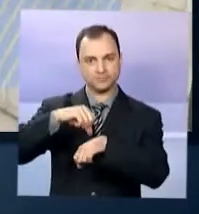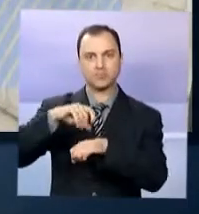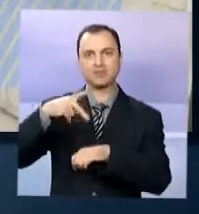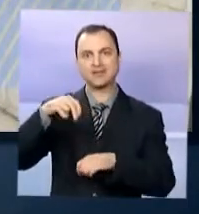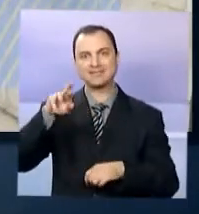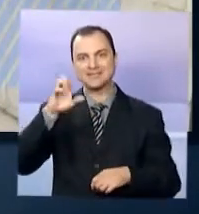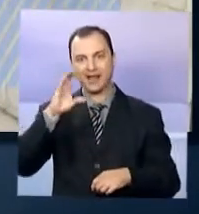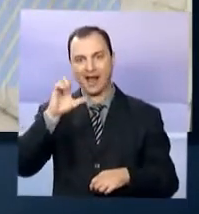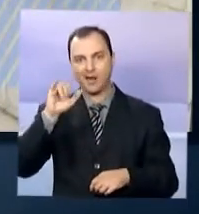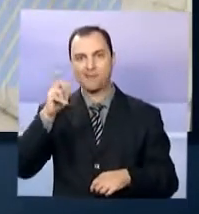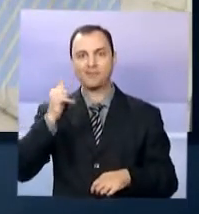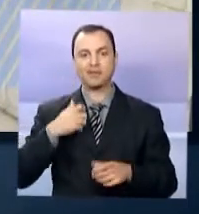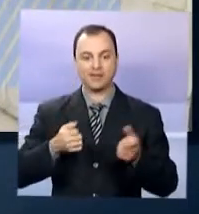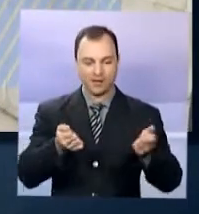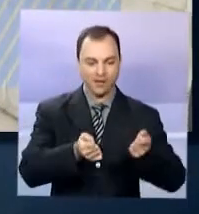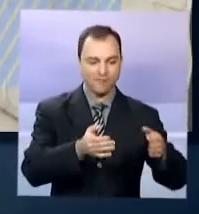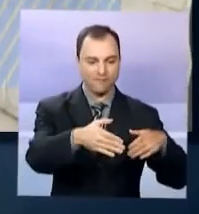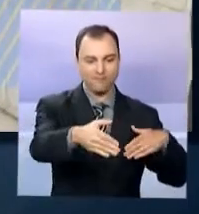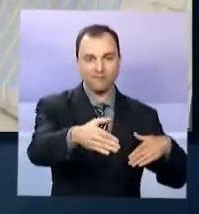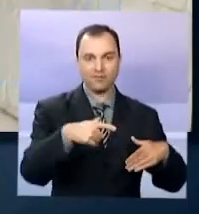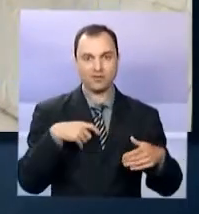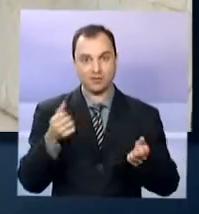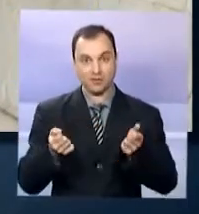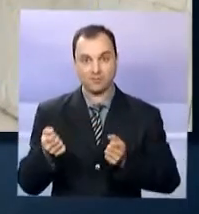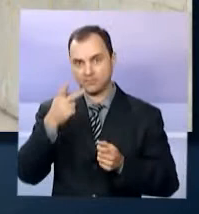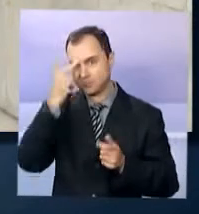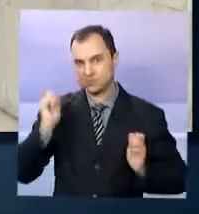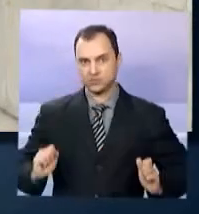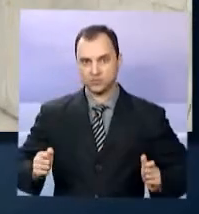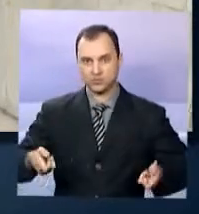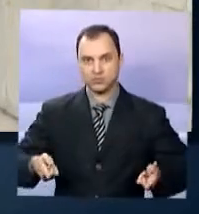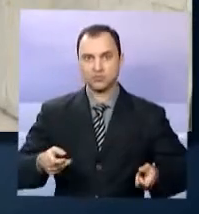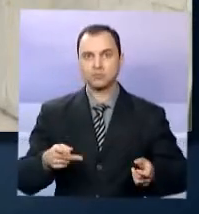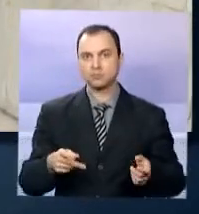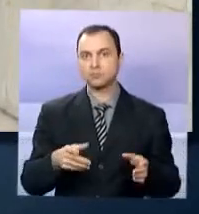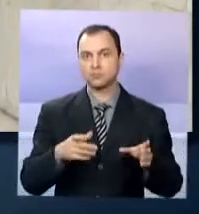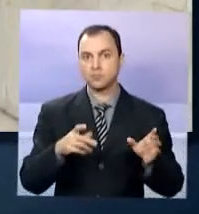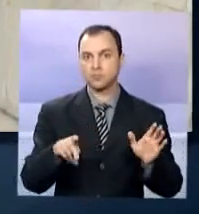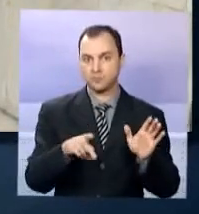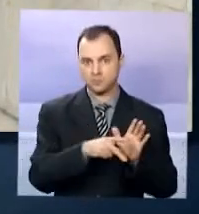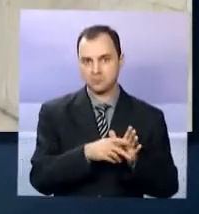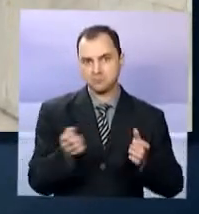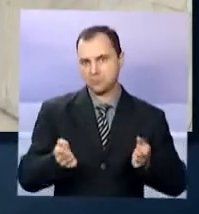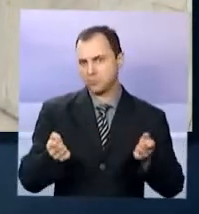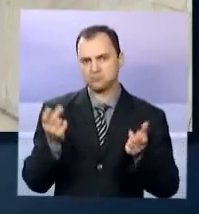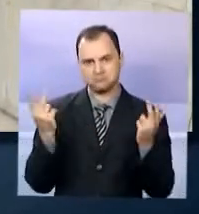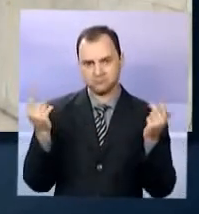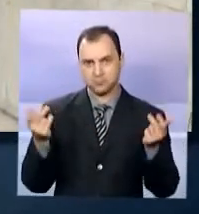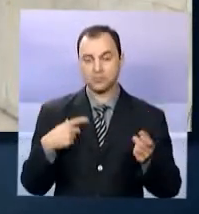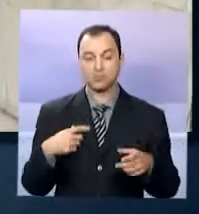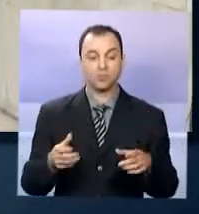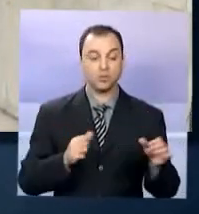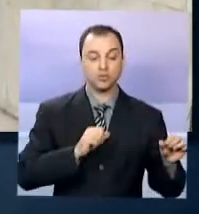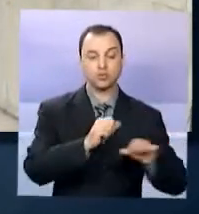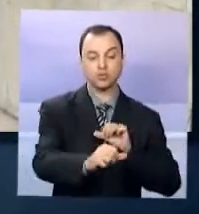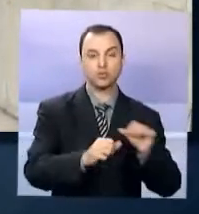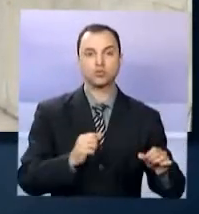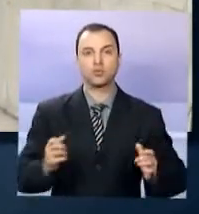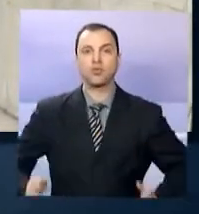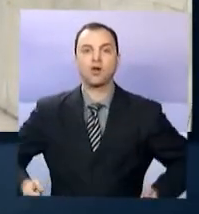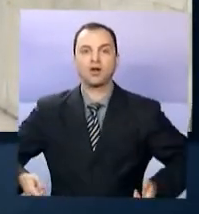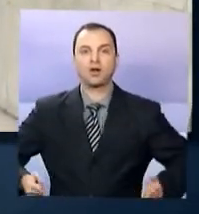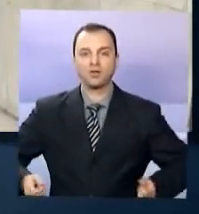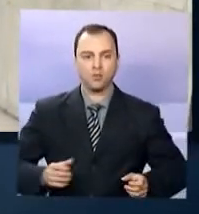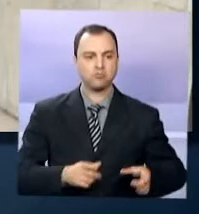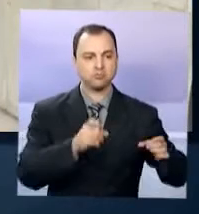e nas vagas de estacionamento para as vagas convencionais para cá vamos comissionais a gente colocou a